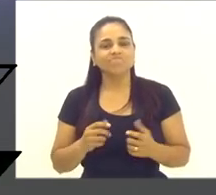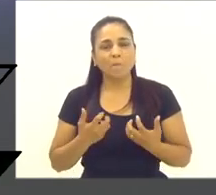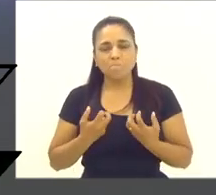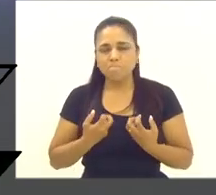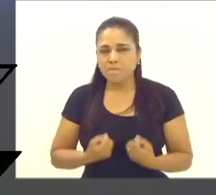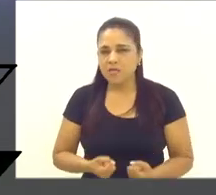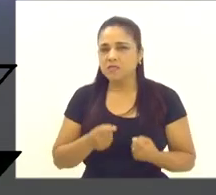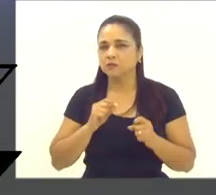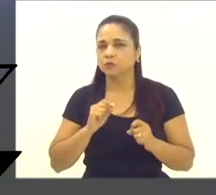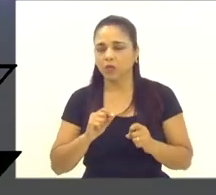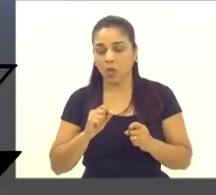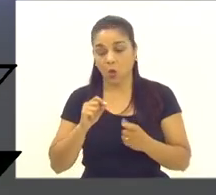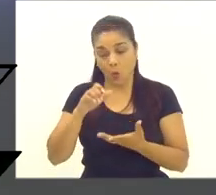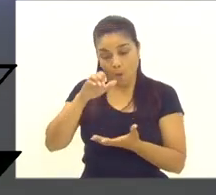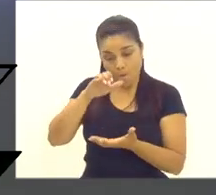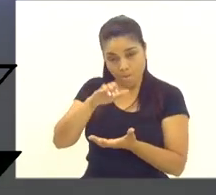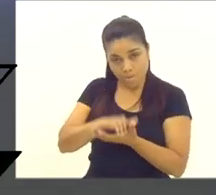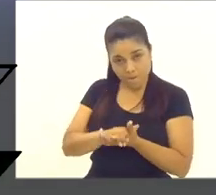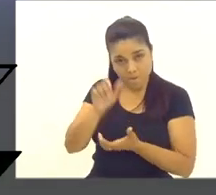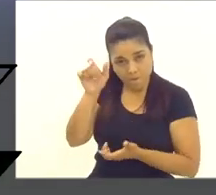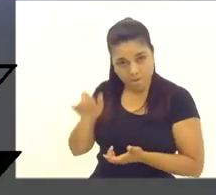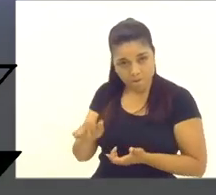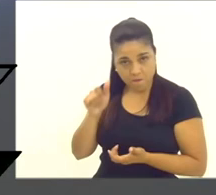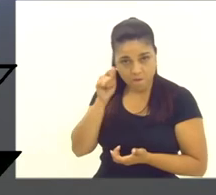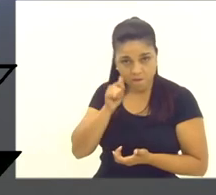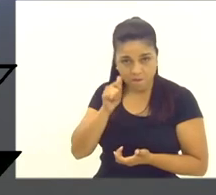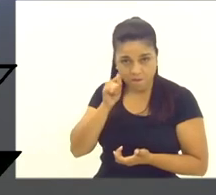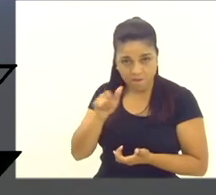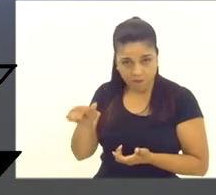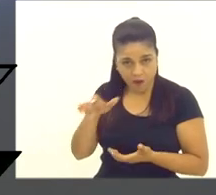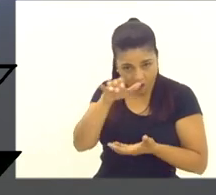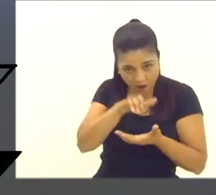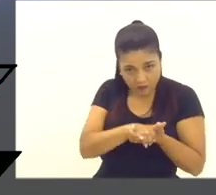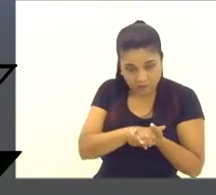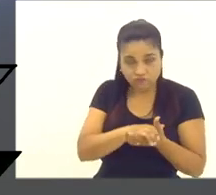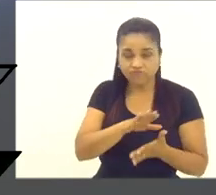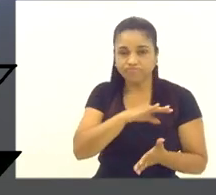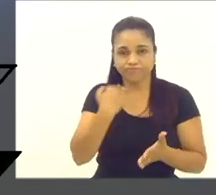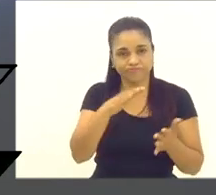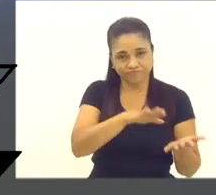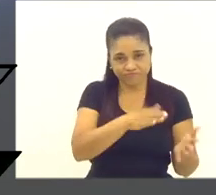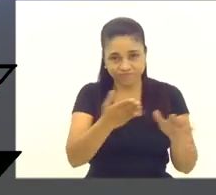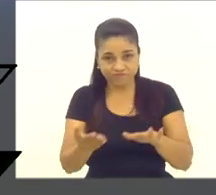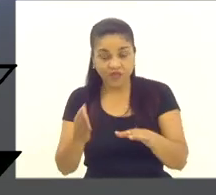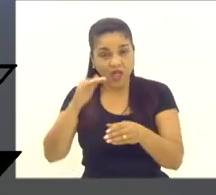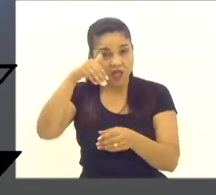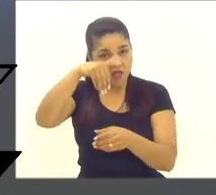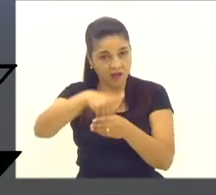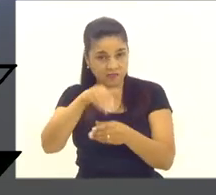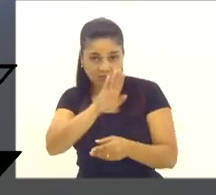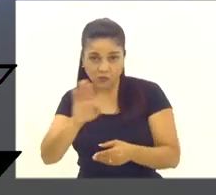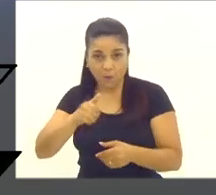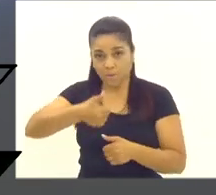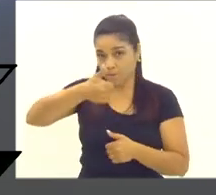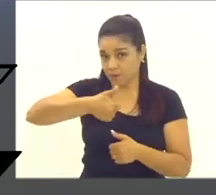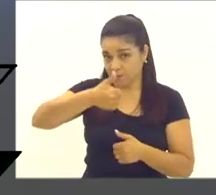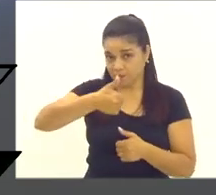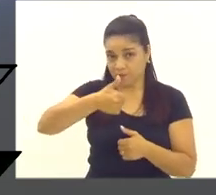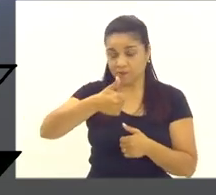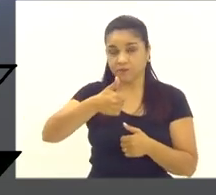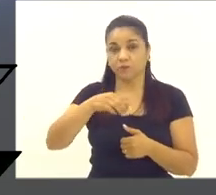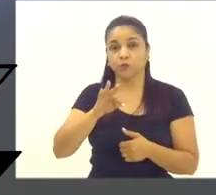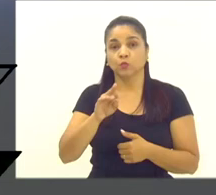quando o marido dela faleceu no dia da eleição do primeiro turno e ela começou a receber